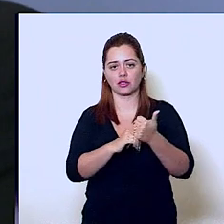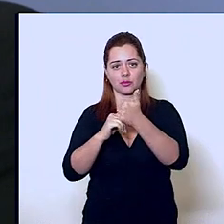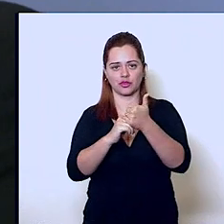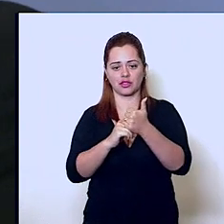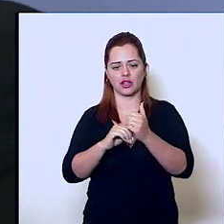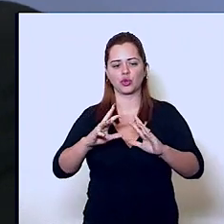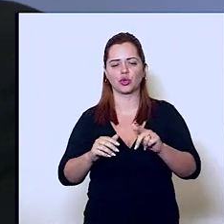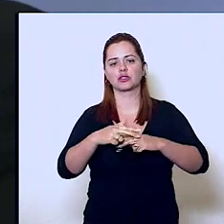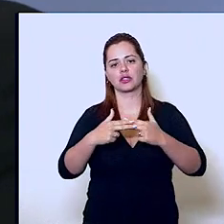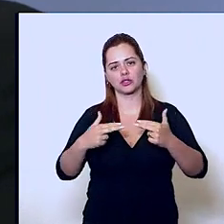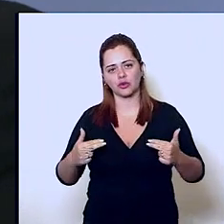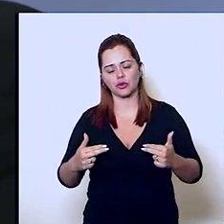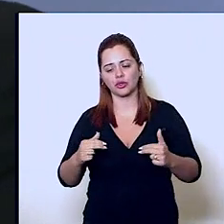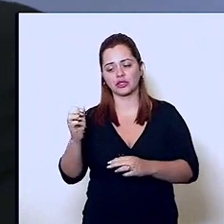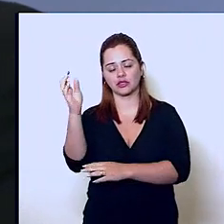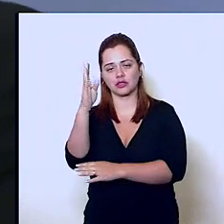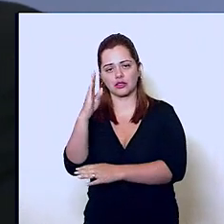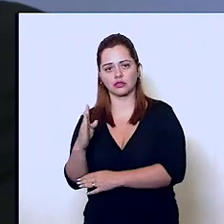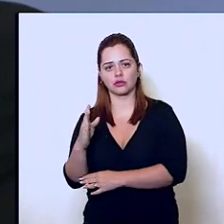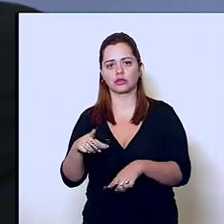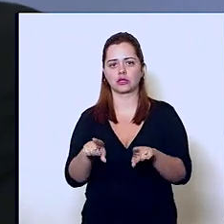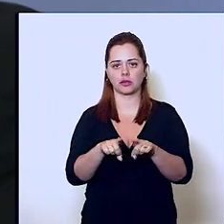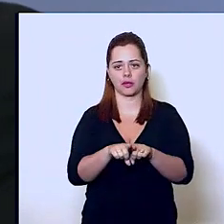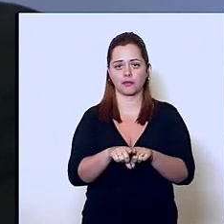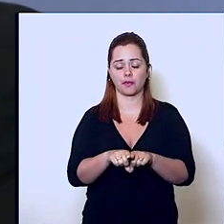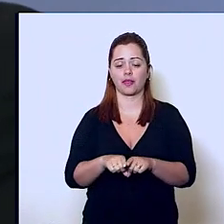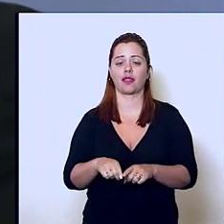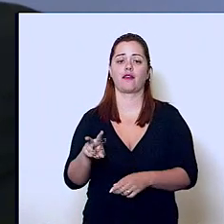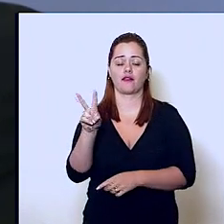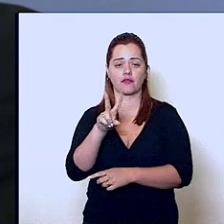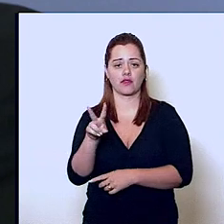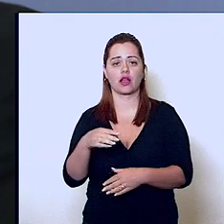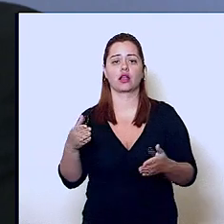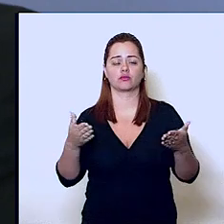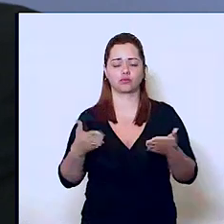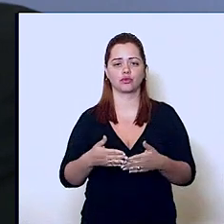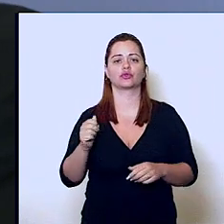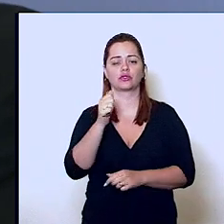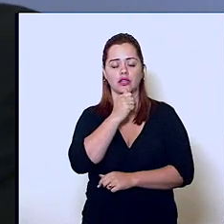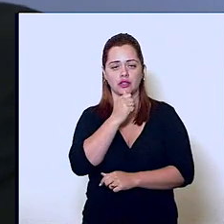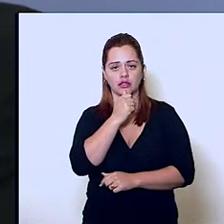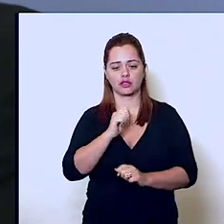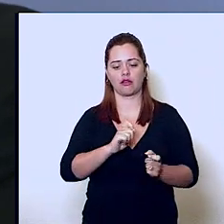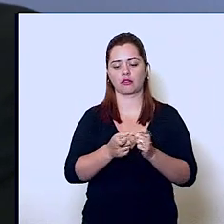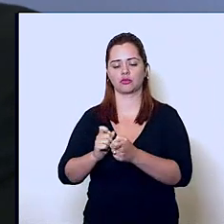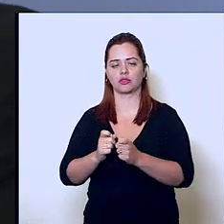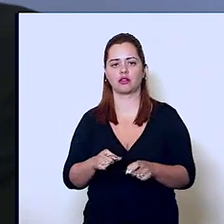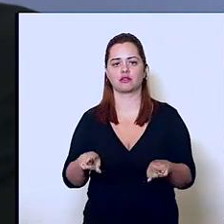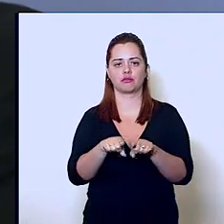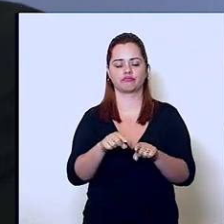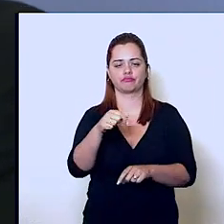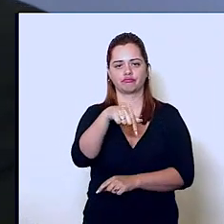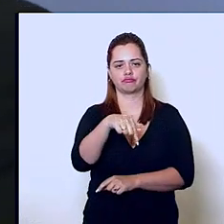nação. É um propósito que ainda é válido, que ainda orienta a atual administração de Itamaraty e que é mais um dos legados do embaixador Paulo